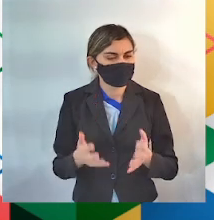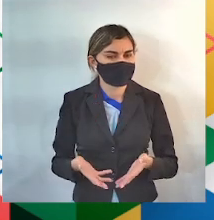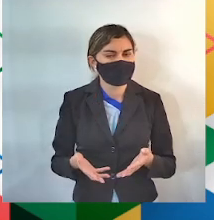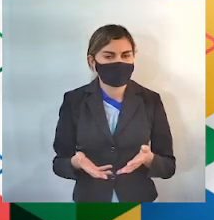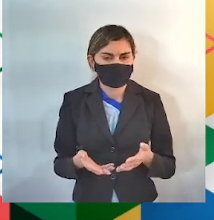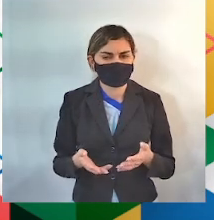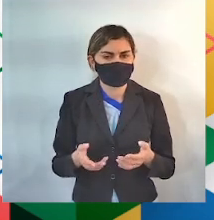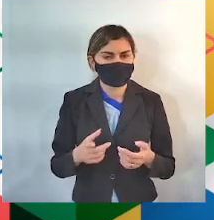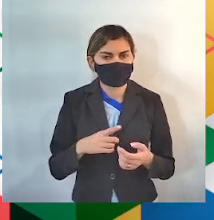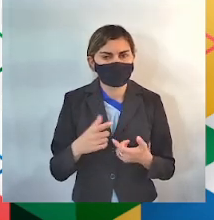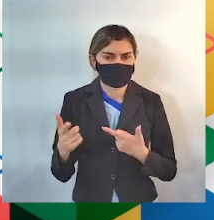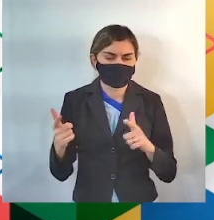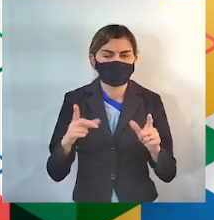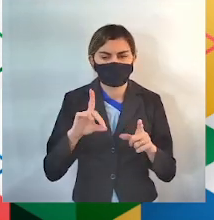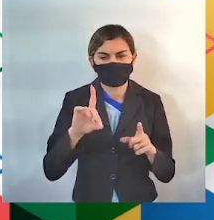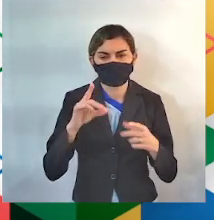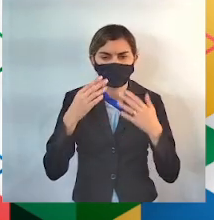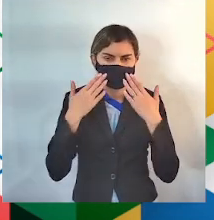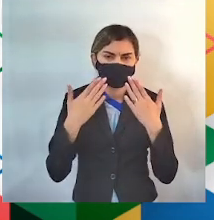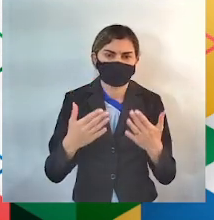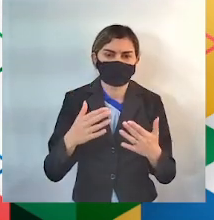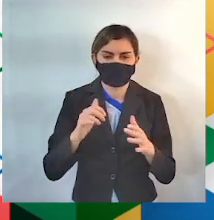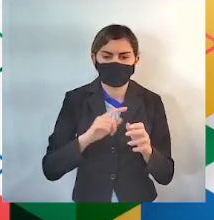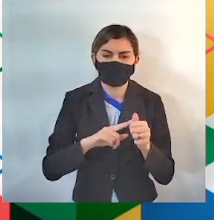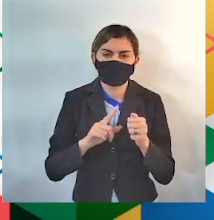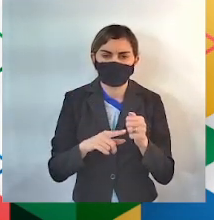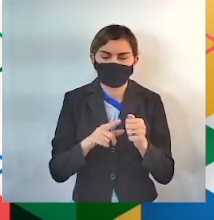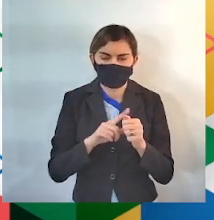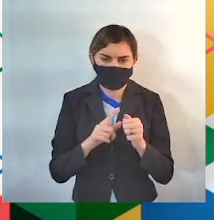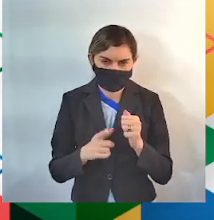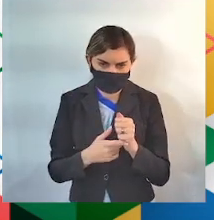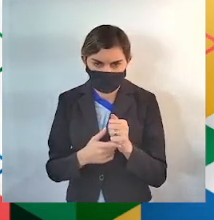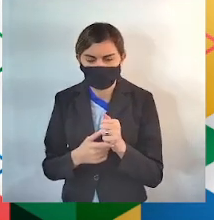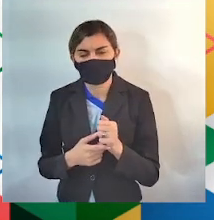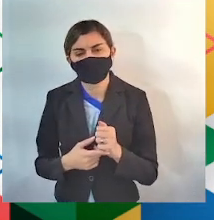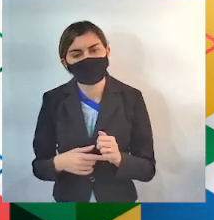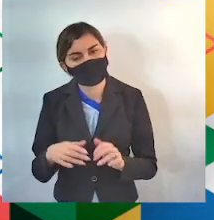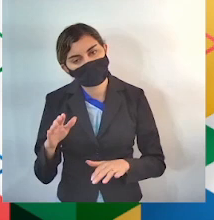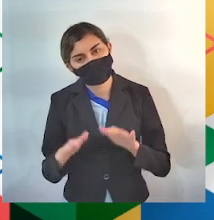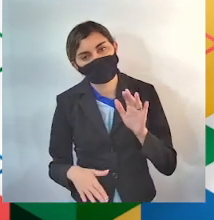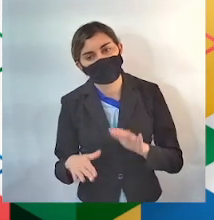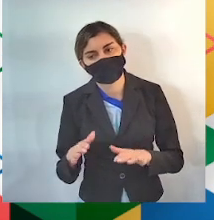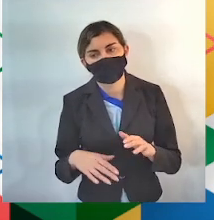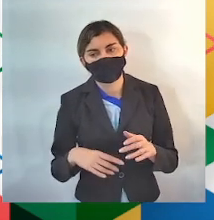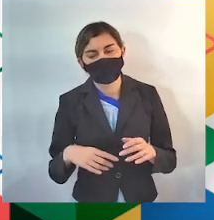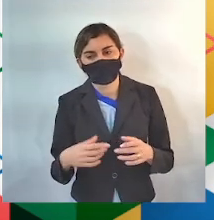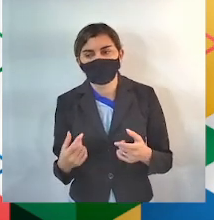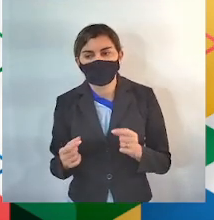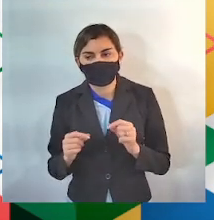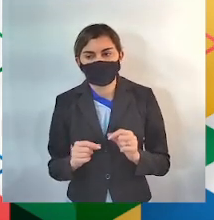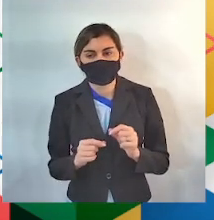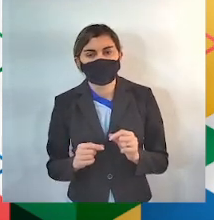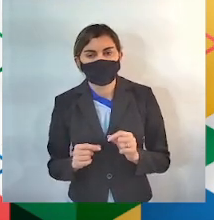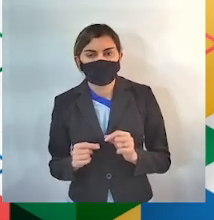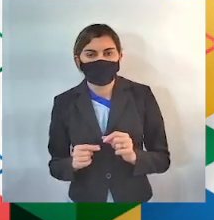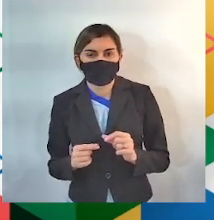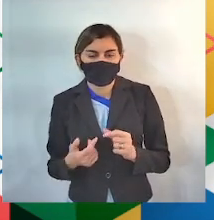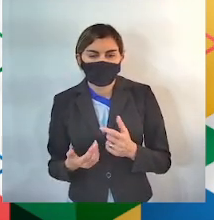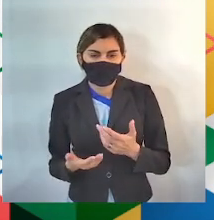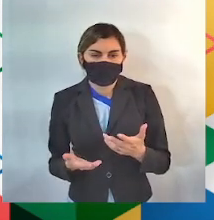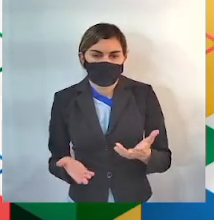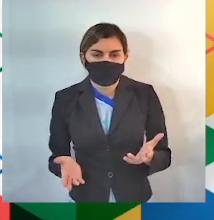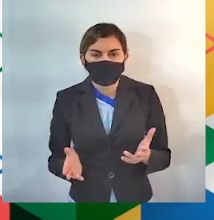Já os demonstrative adjectives. That pen is yours.